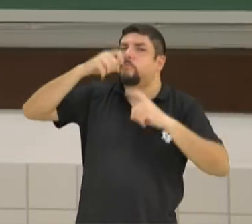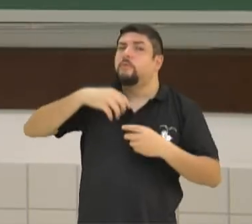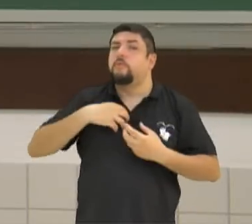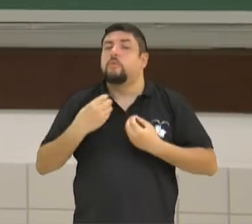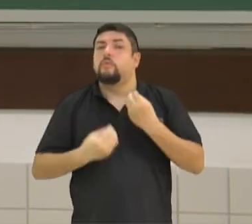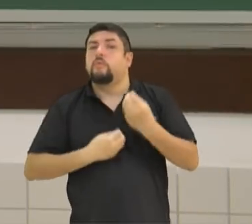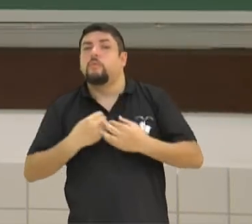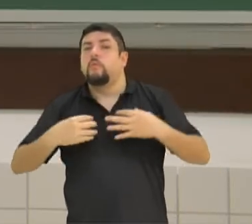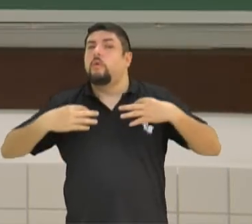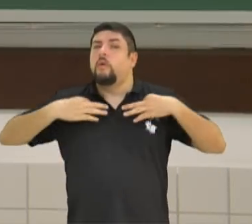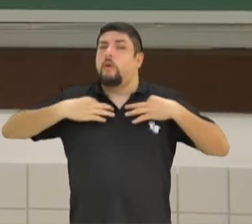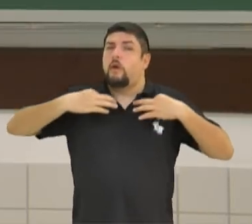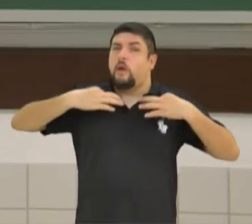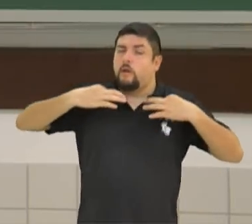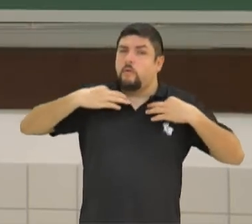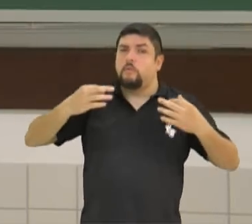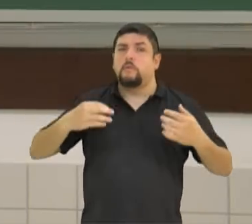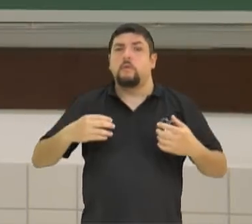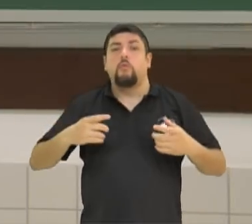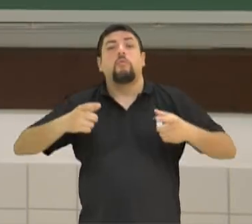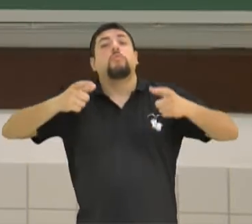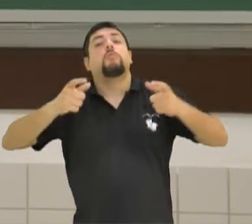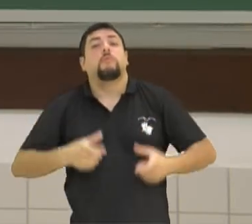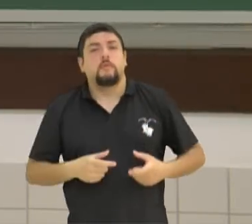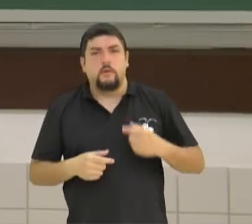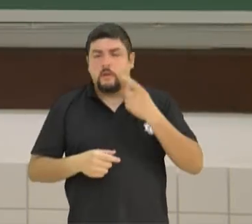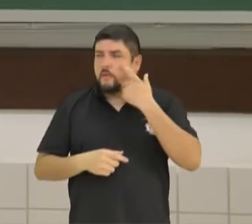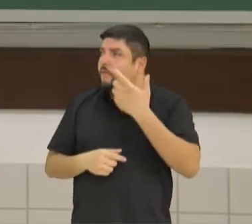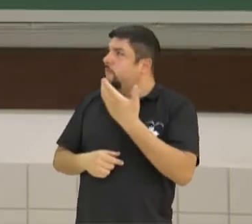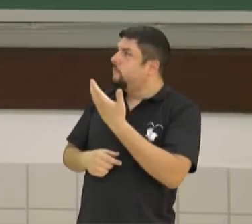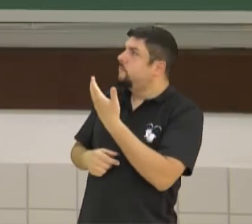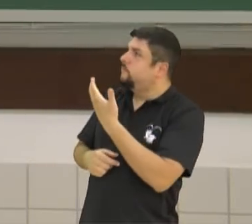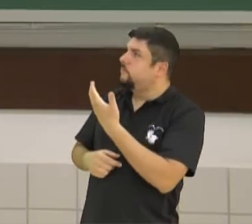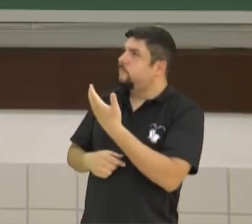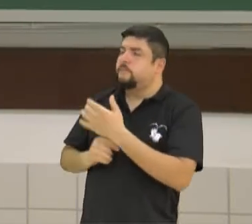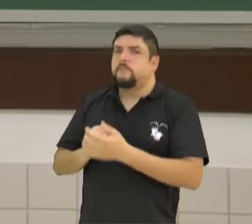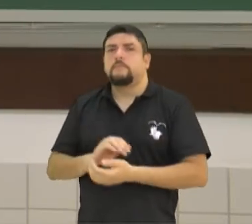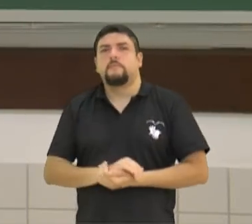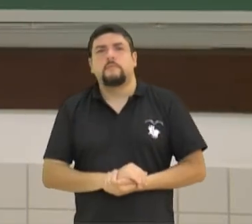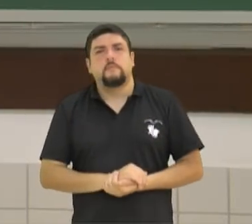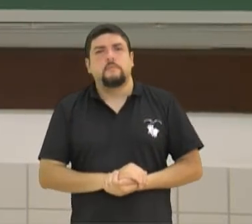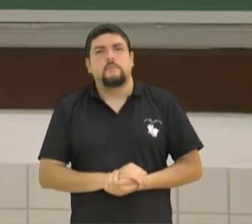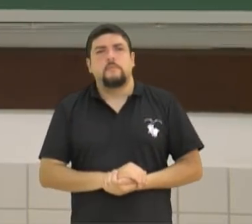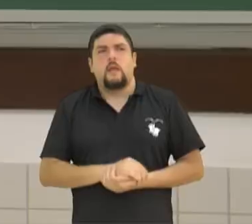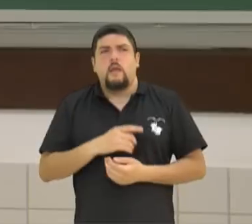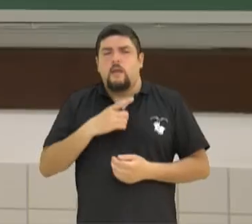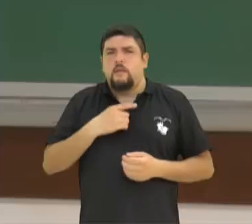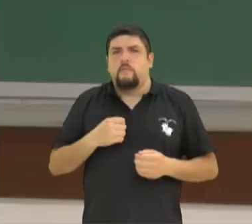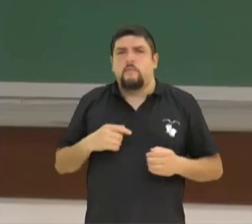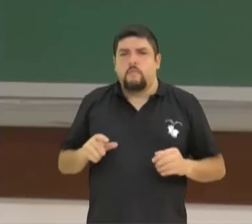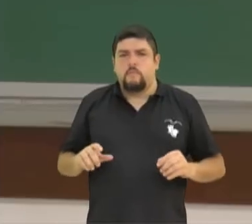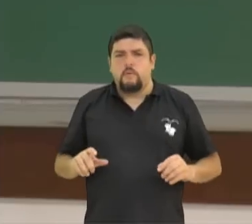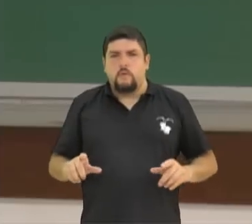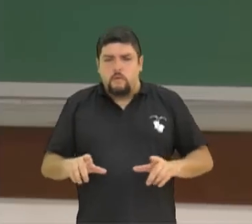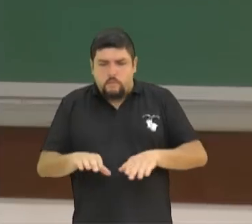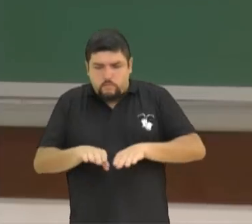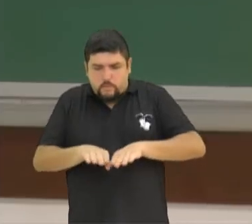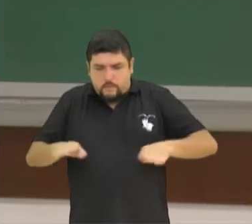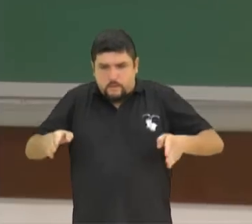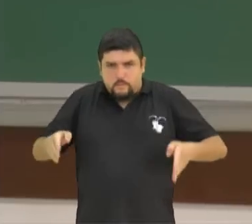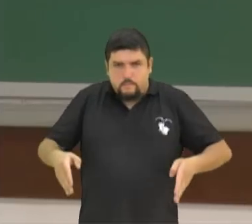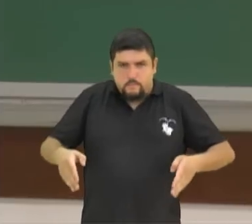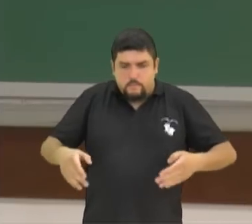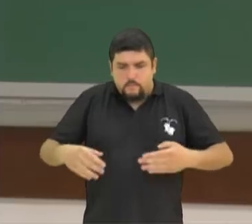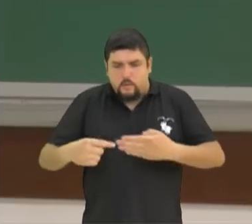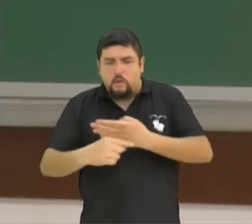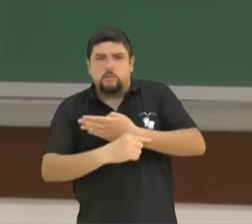estão vestidos, o local onde eles se encontram, né? Tem ali um indicativo no balcão indicando que é uma biblioteca, né?